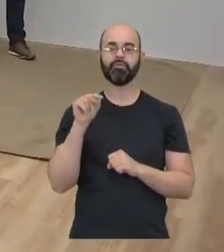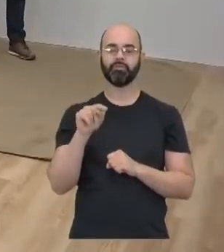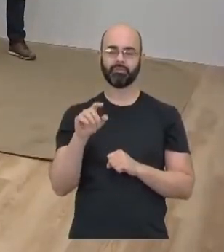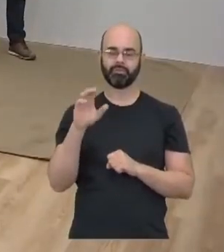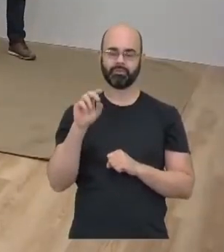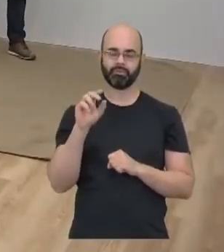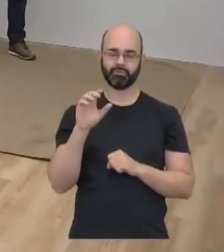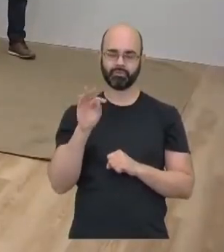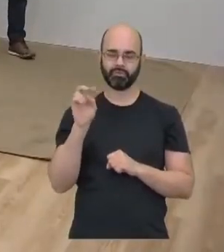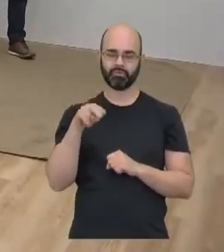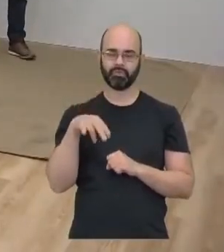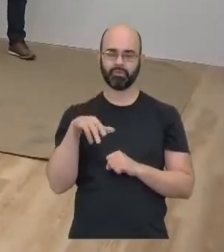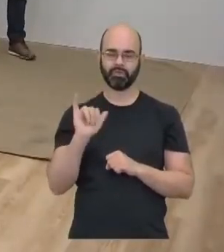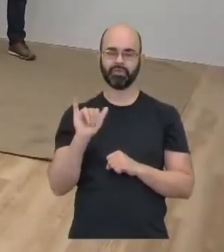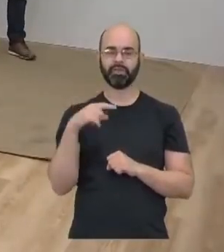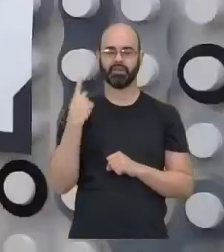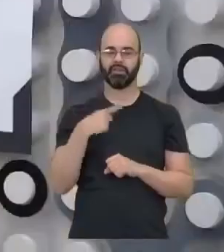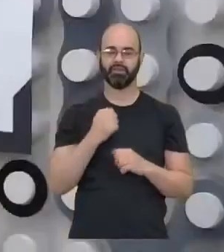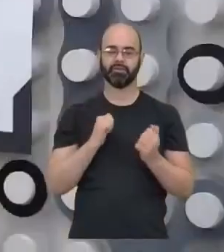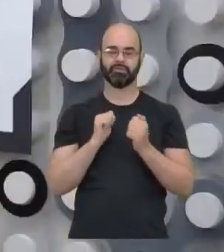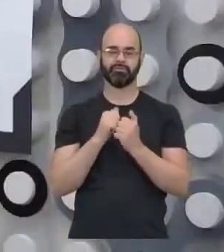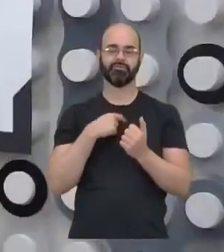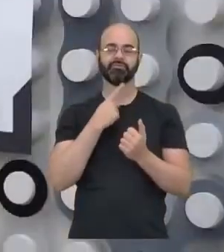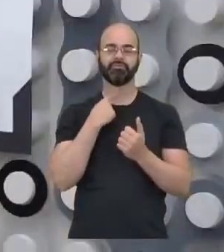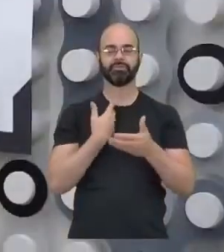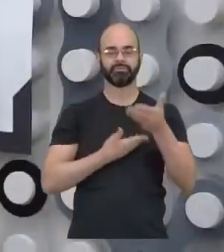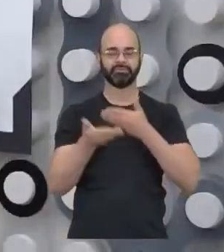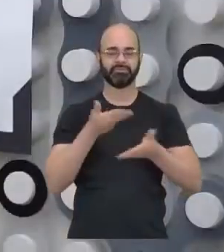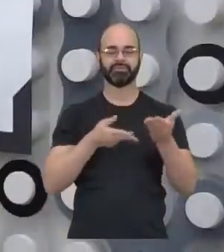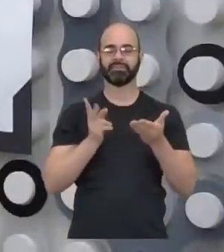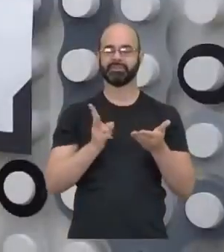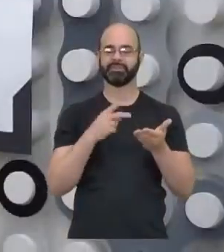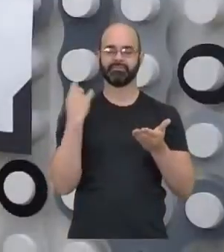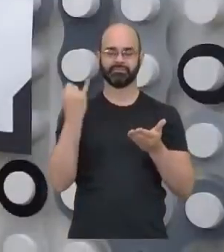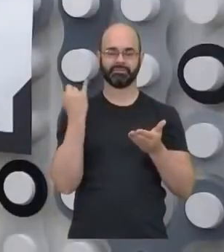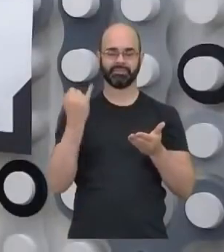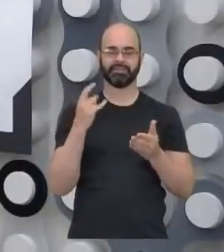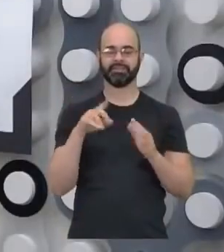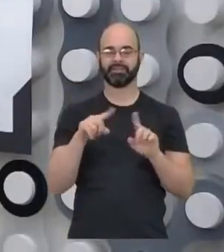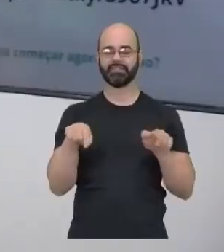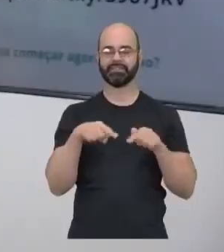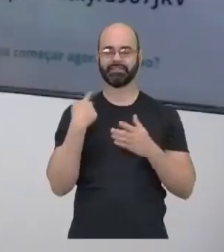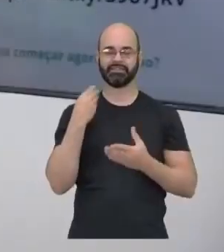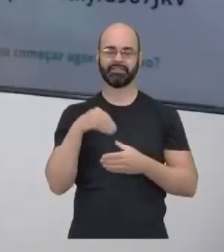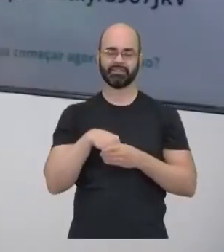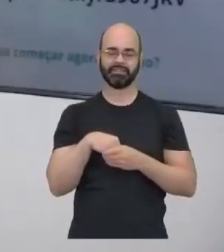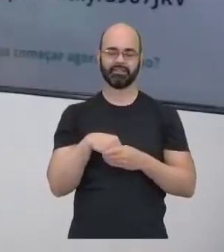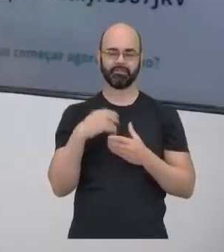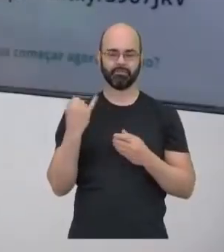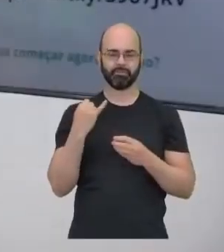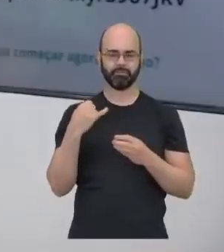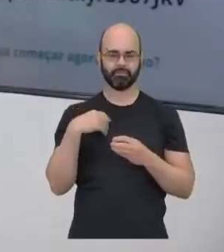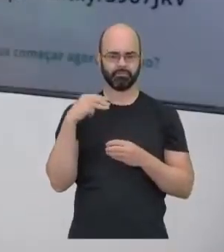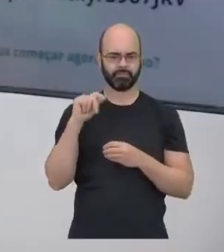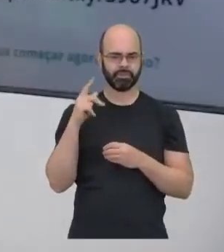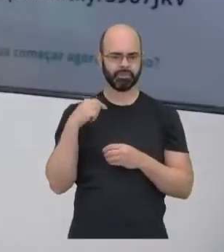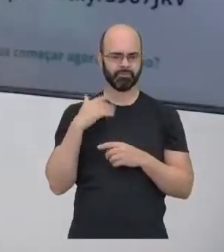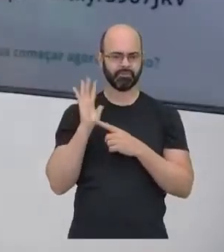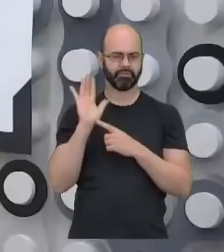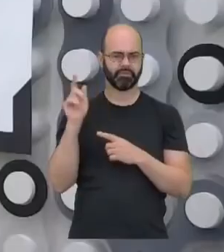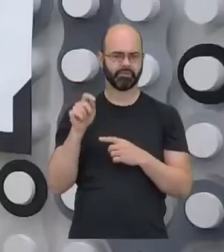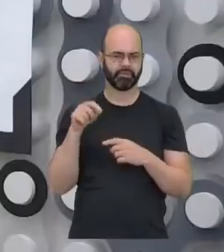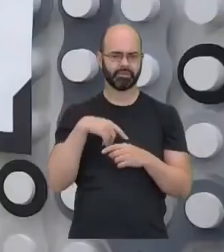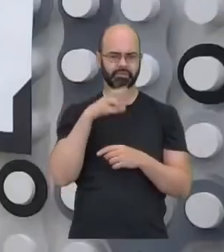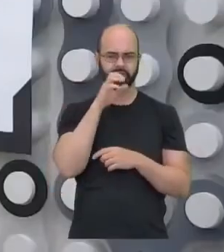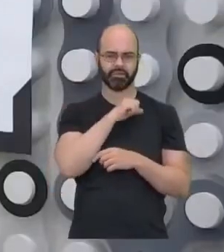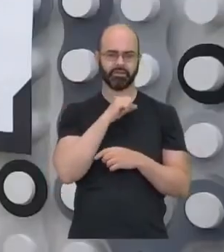@pro.tony_y.mate, vai ser um prazer aí compartilhar aí as discussões de vocês em sala de aula. Exato, dá tempo de mostrar um pouquinho o mapa pra gente fechar um pouquinho